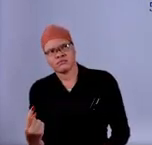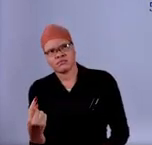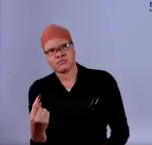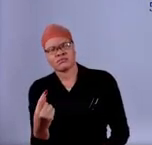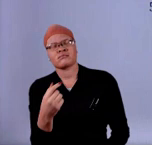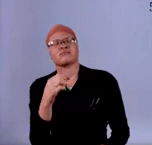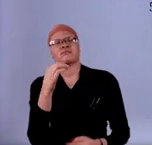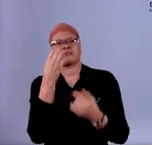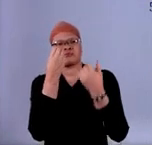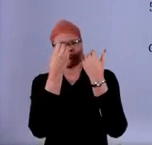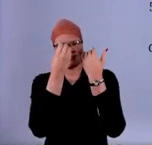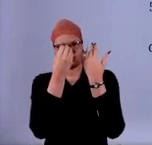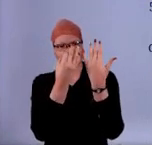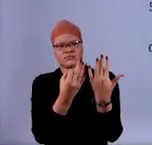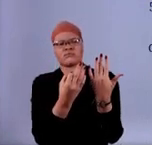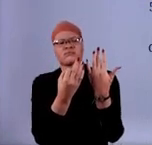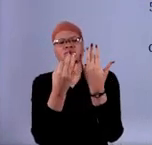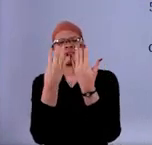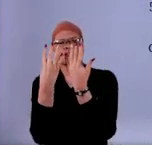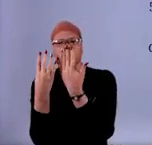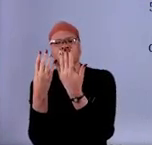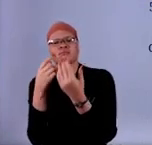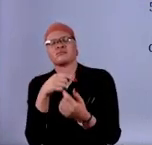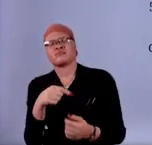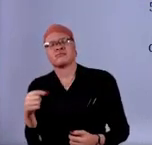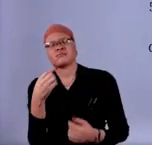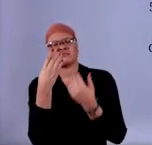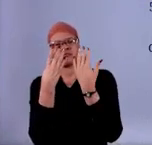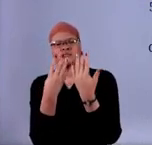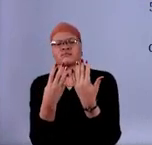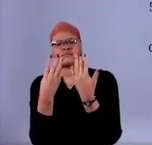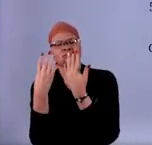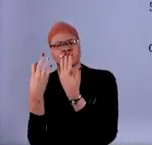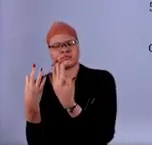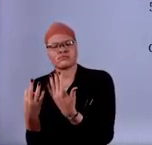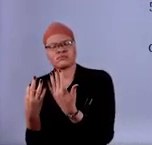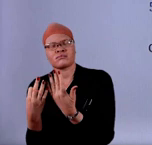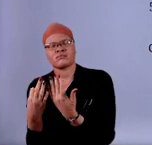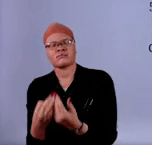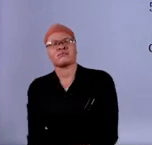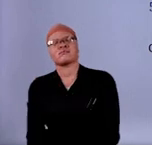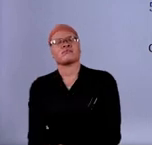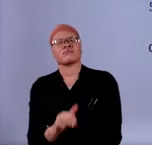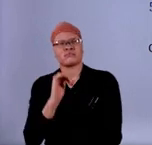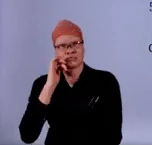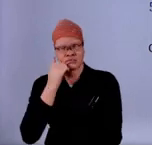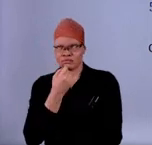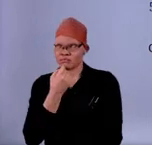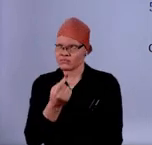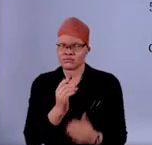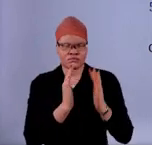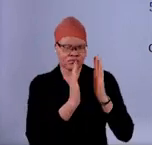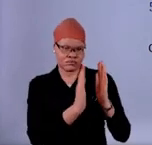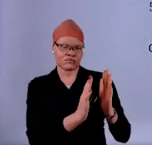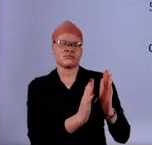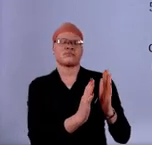89 sobre 98 as alíneas C Quando e com uma fração é